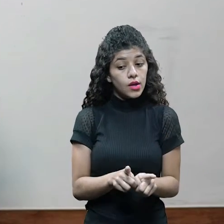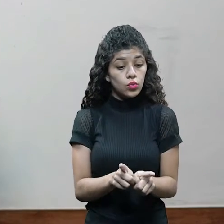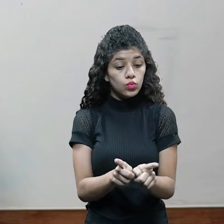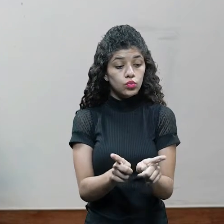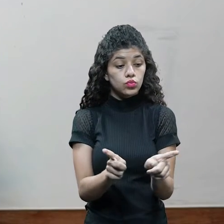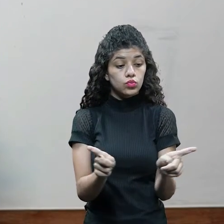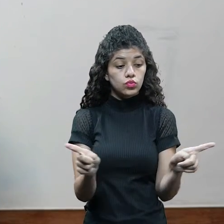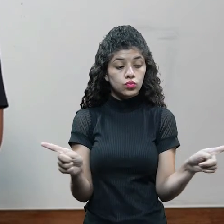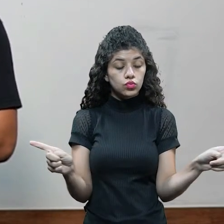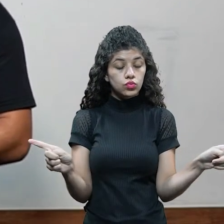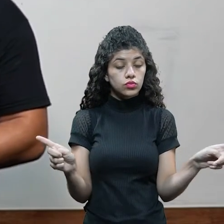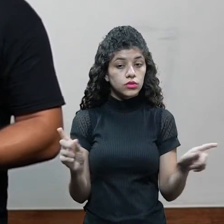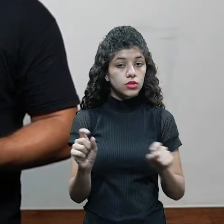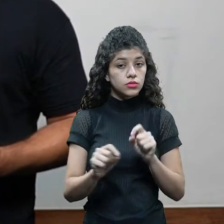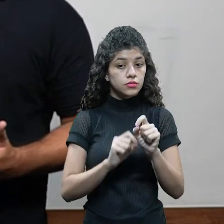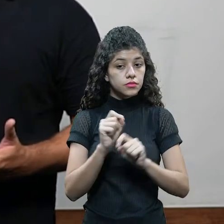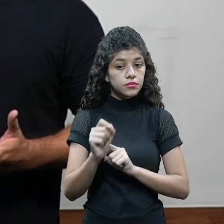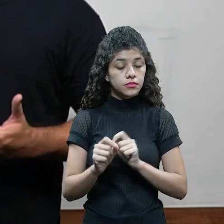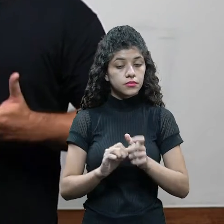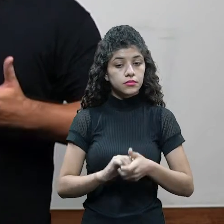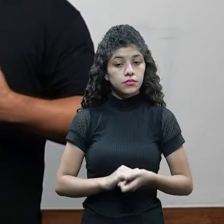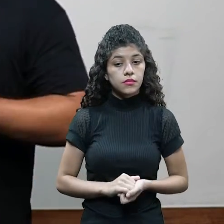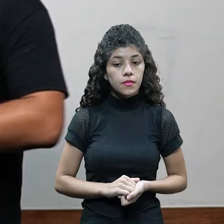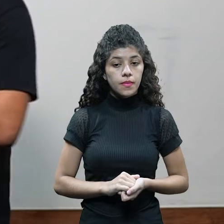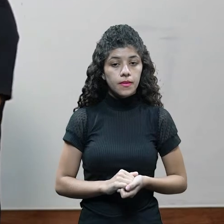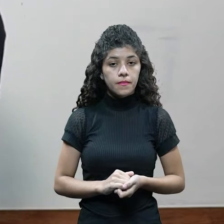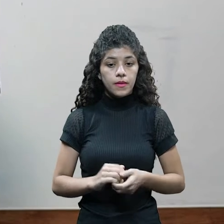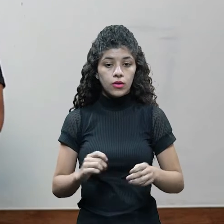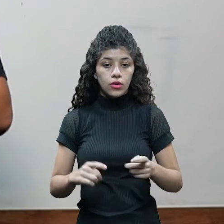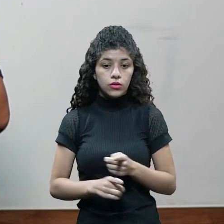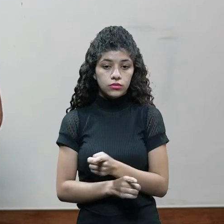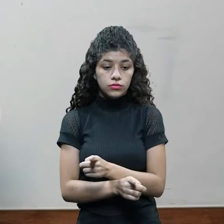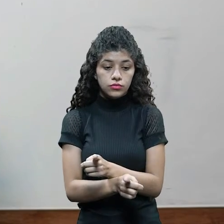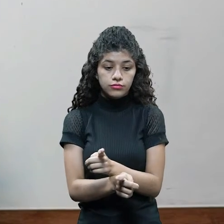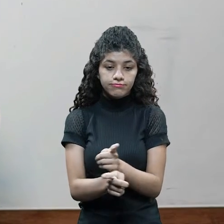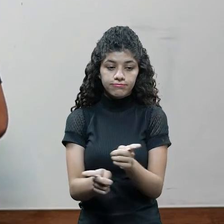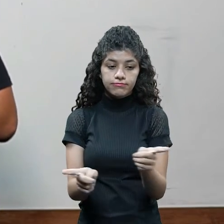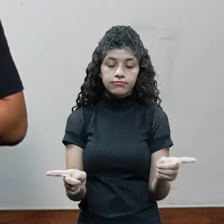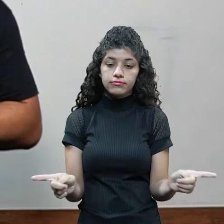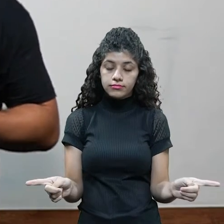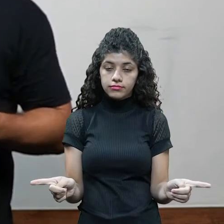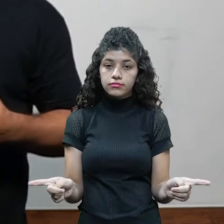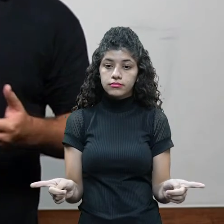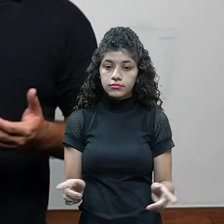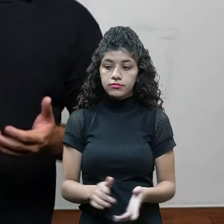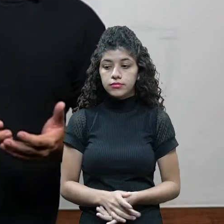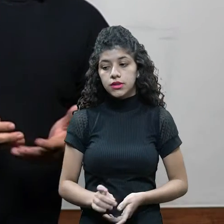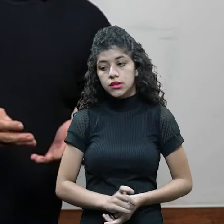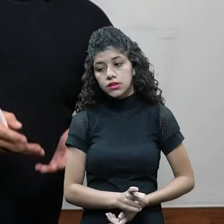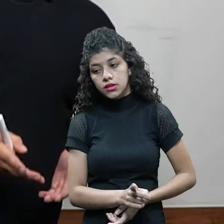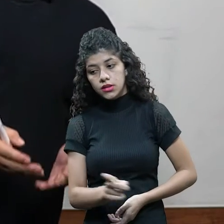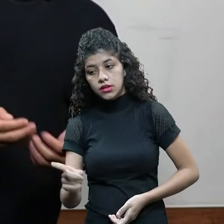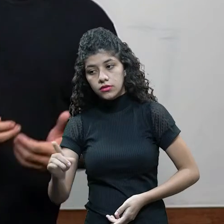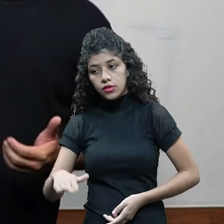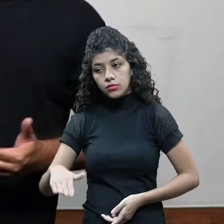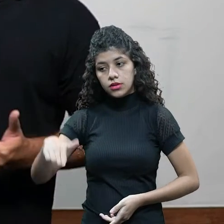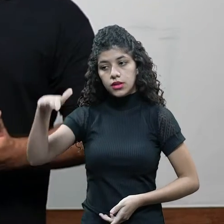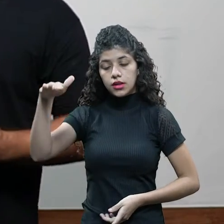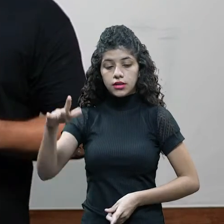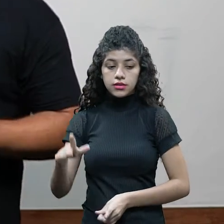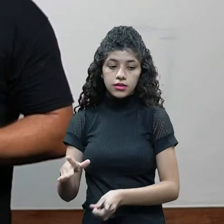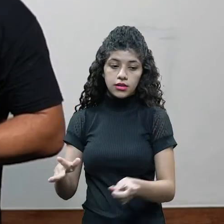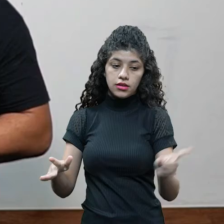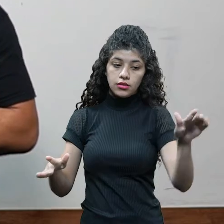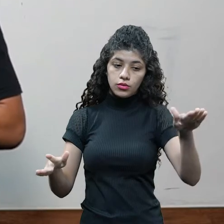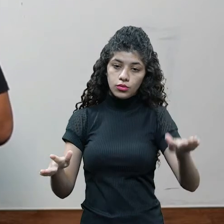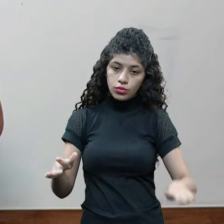inversamente proporcional? Pela lógica, vai ser direções contrárias. Uma vai aumentar e a outra